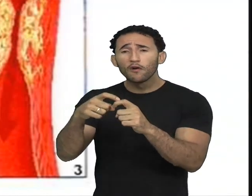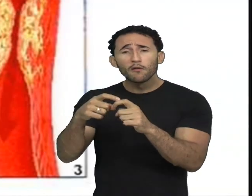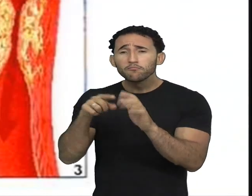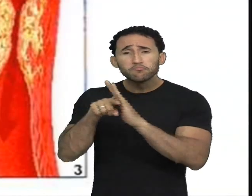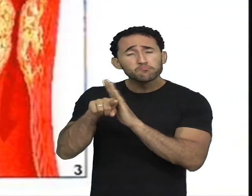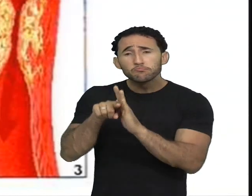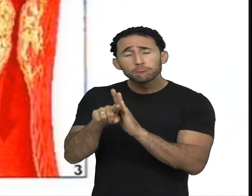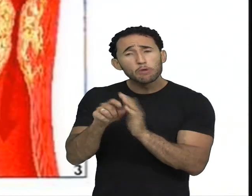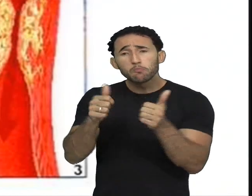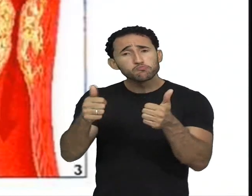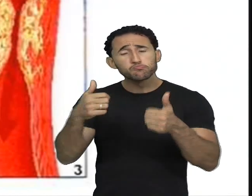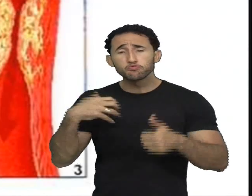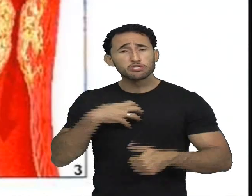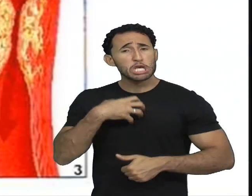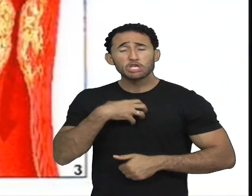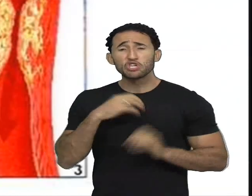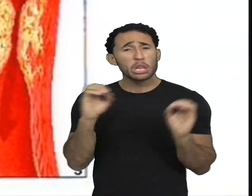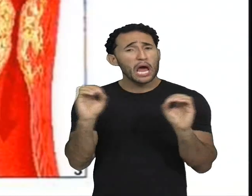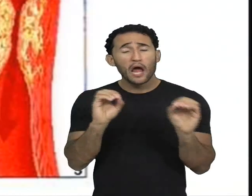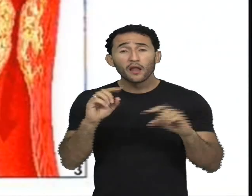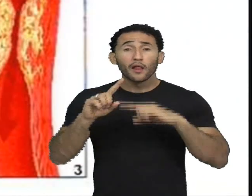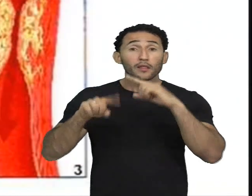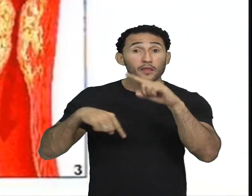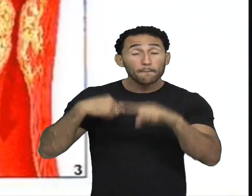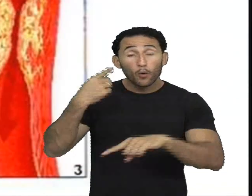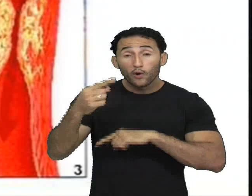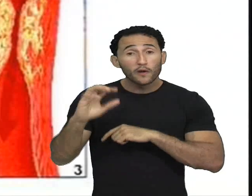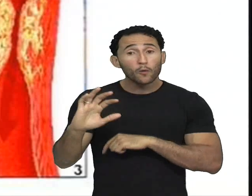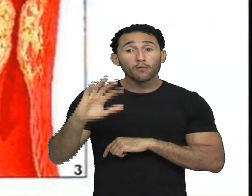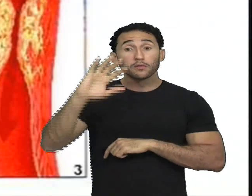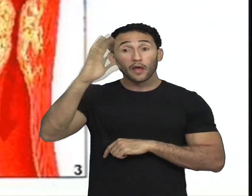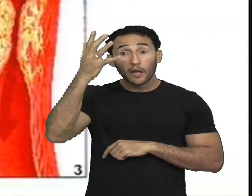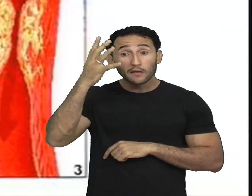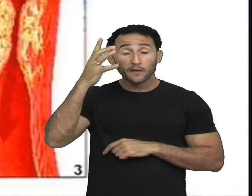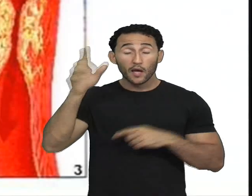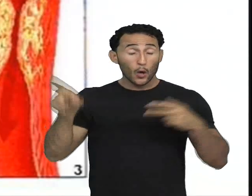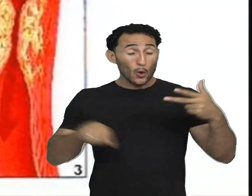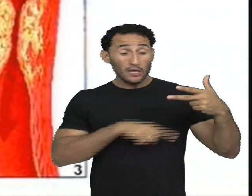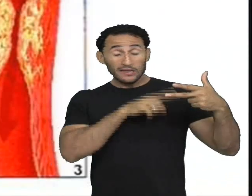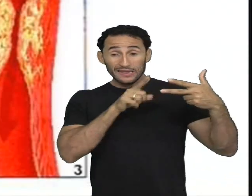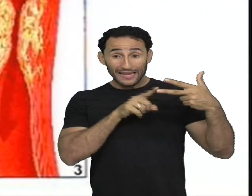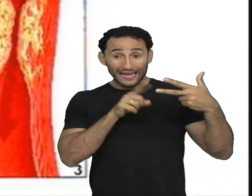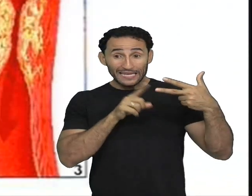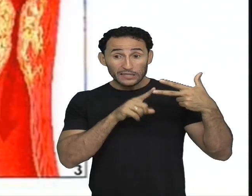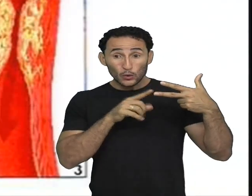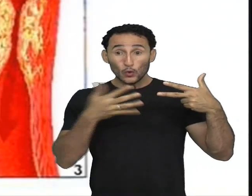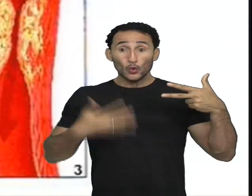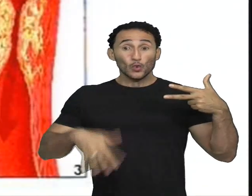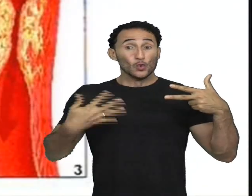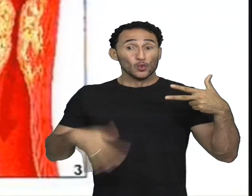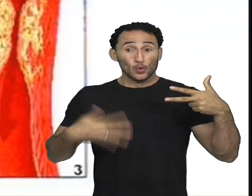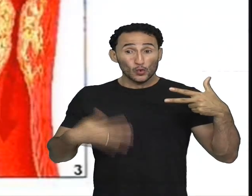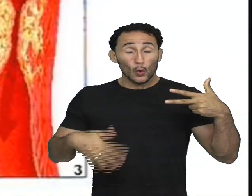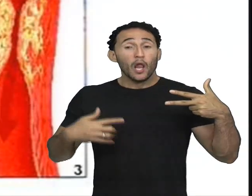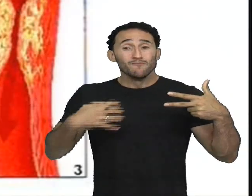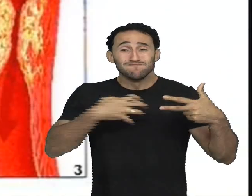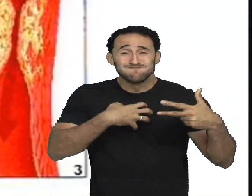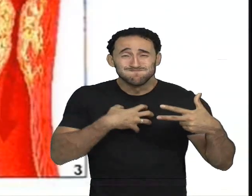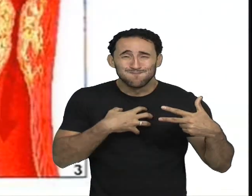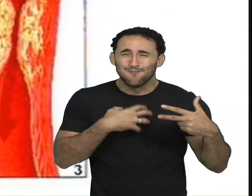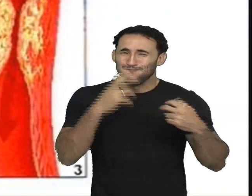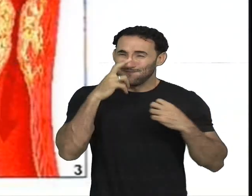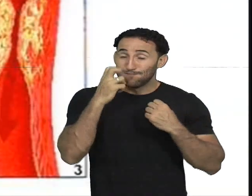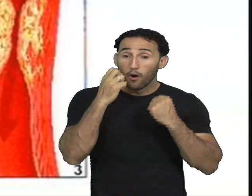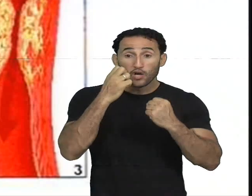vai começar a ter sintoma quando migra já para a parte quase final da obstrução. Aí já a parte preventiva,